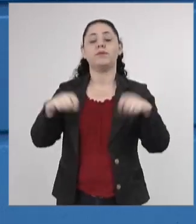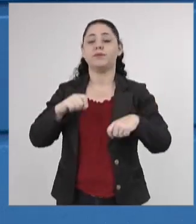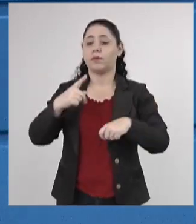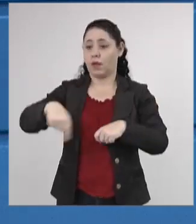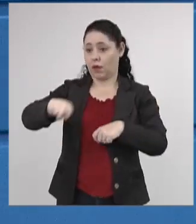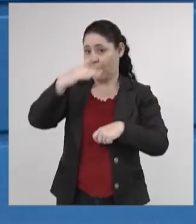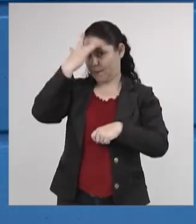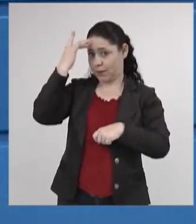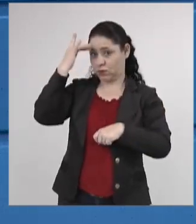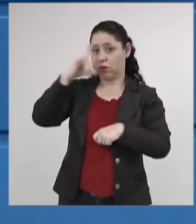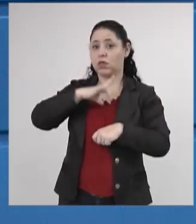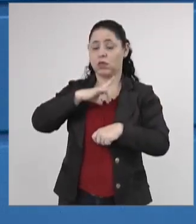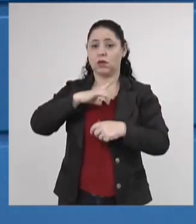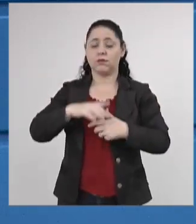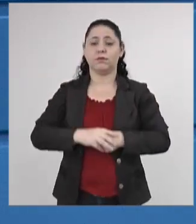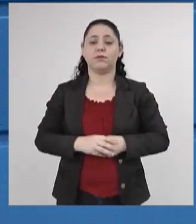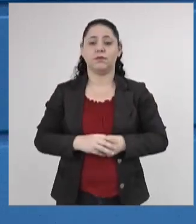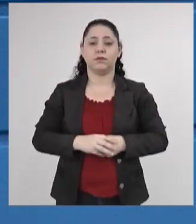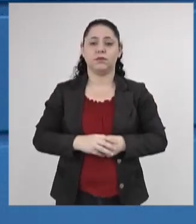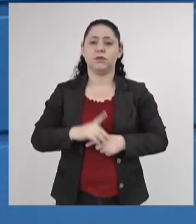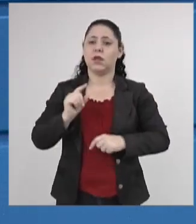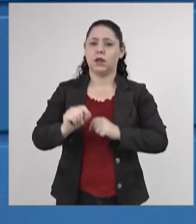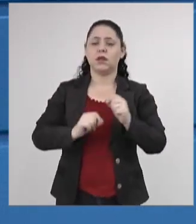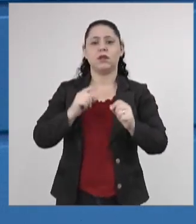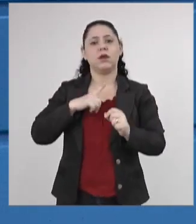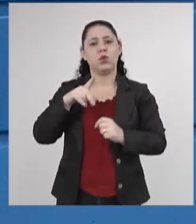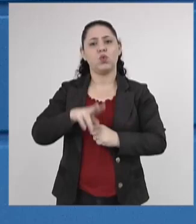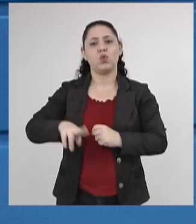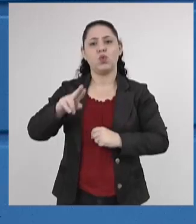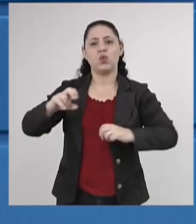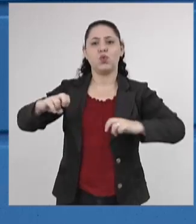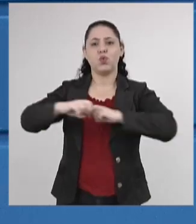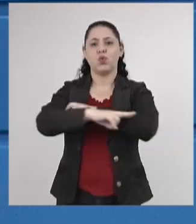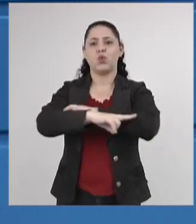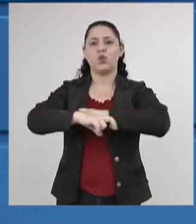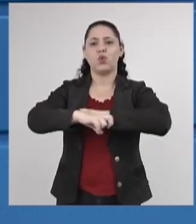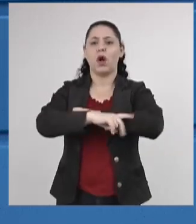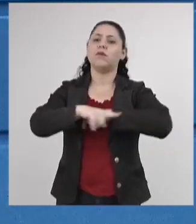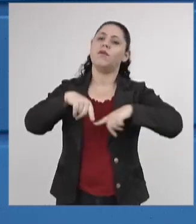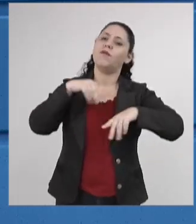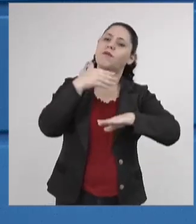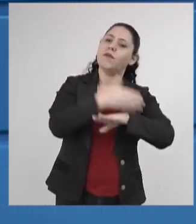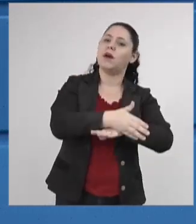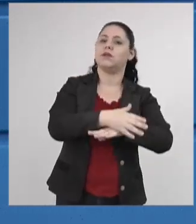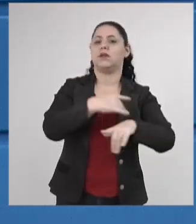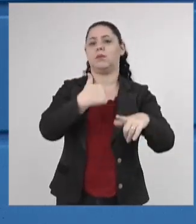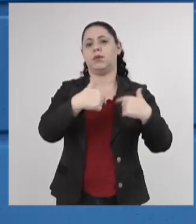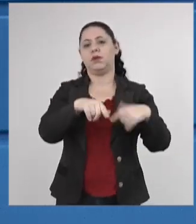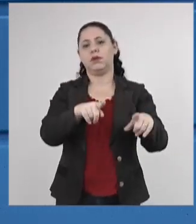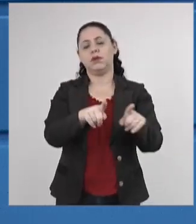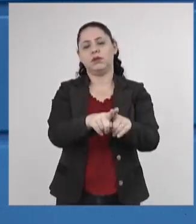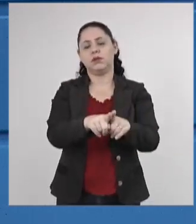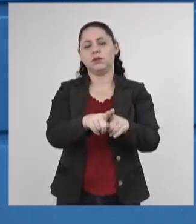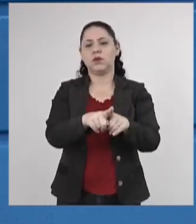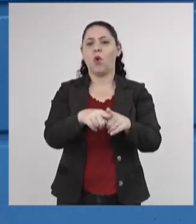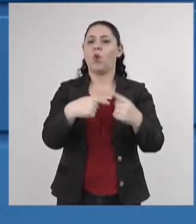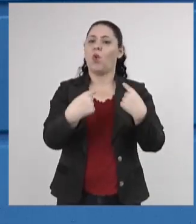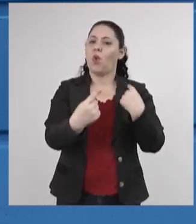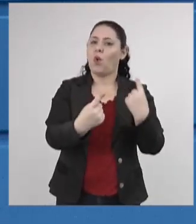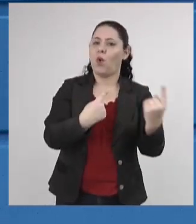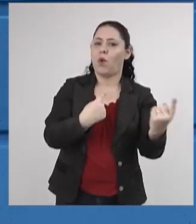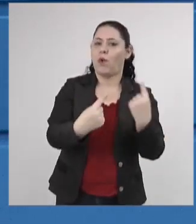para as pessoas que ocupam, que usam aquela rodovia para trabalhar, o ir e